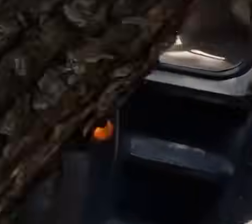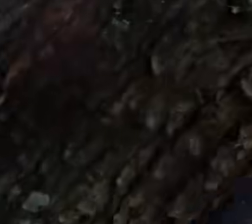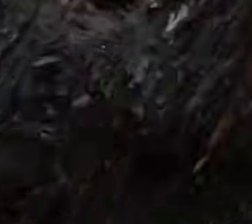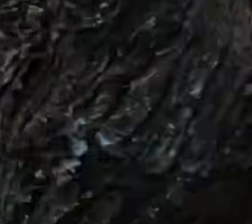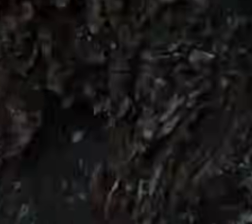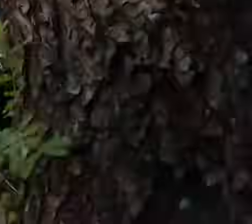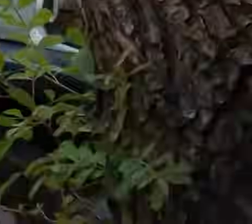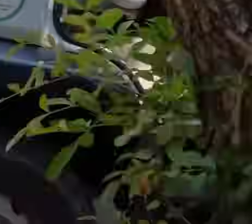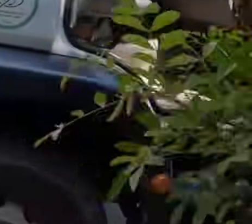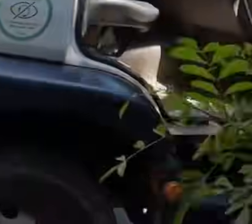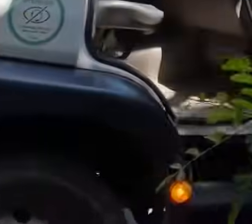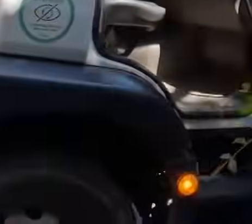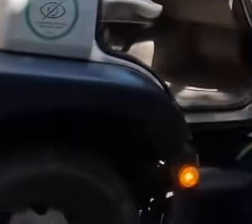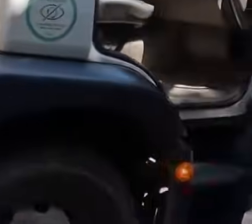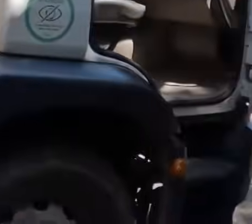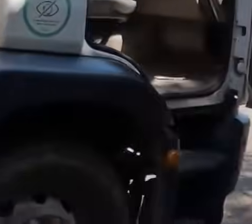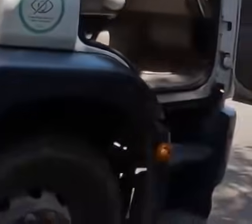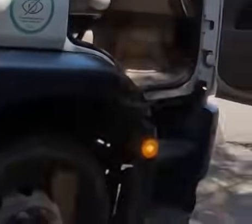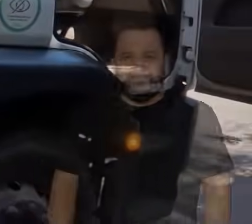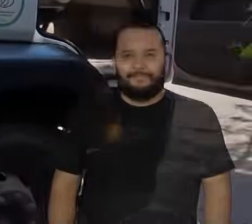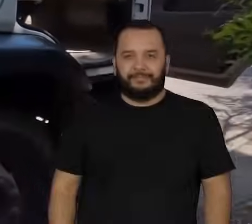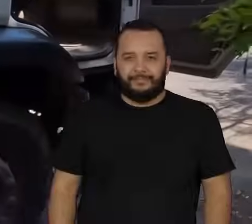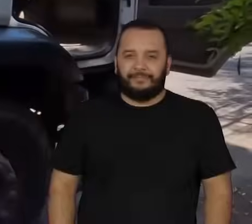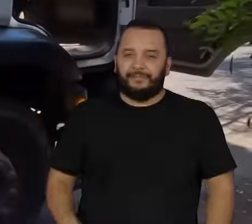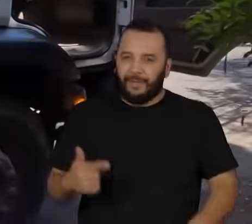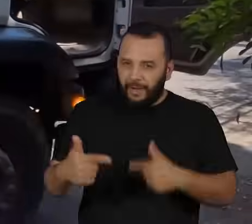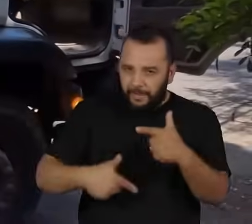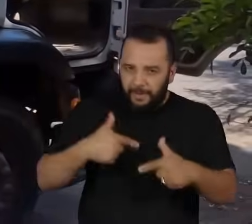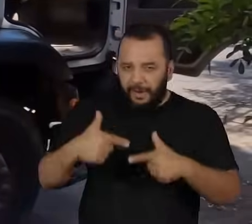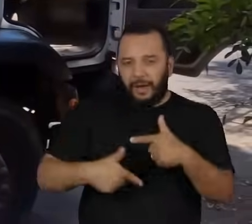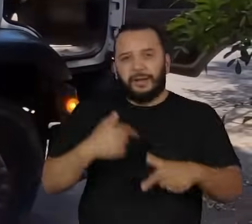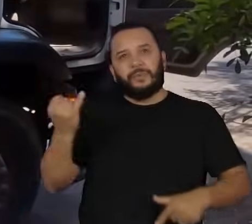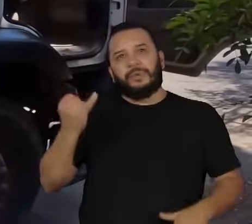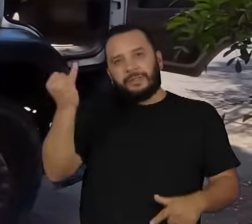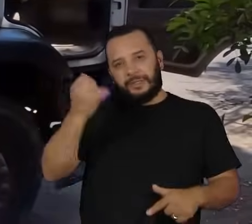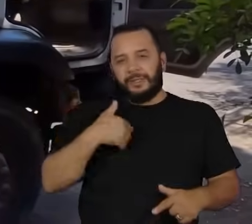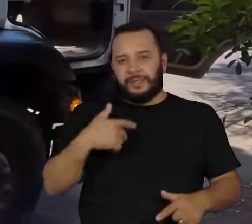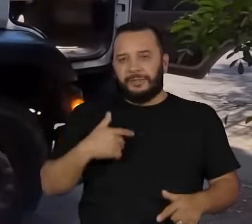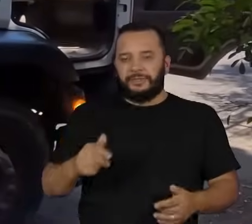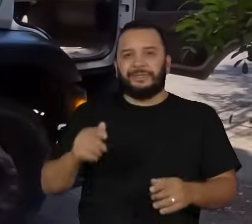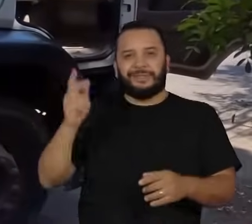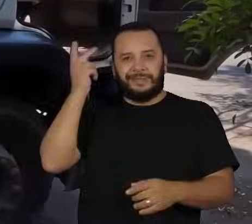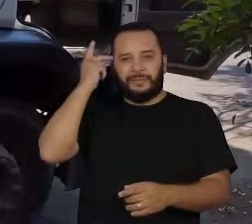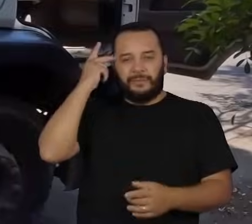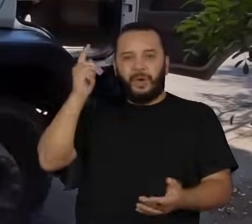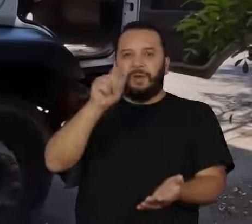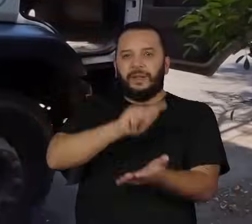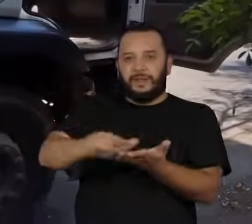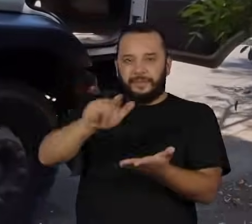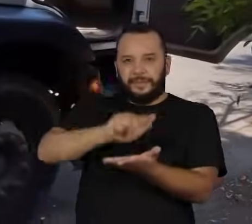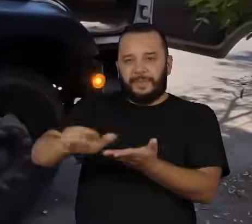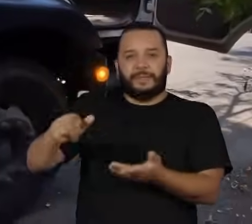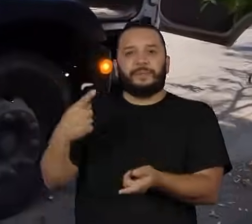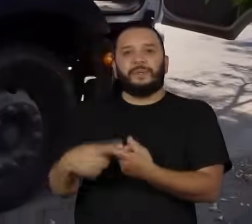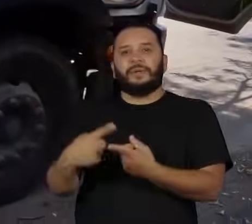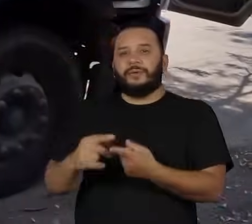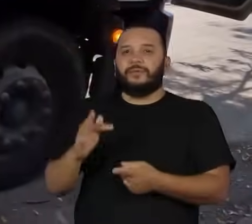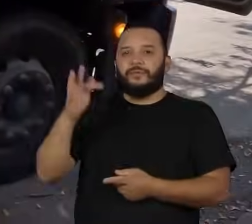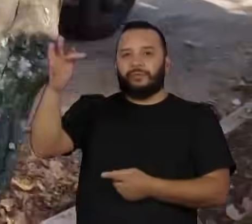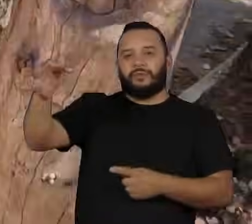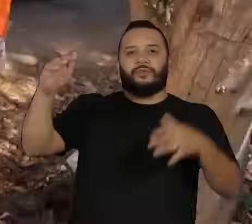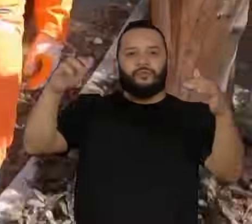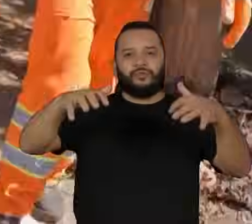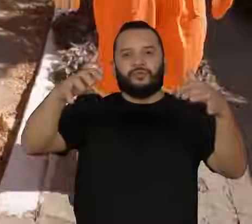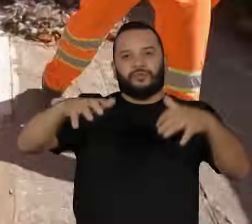no lixão nasce flor. O trabalho é muito importante, é a limpeza, né? São Paulo, nós temos que manter limpo para quando vir a chuva não dar enchente por